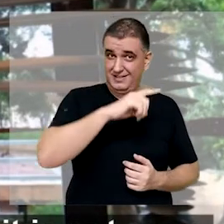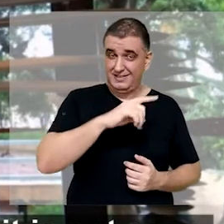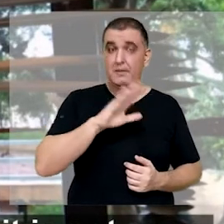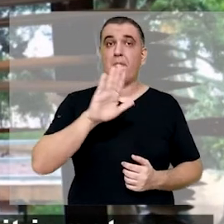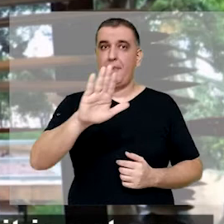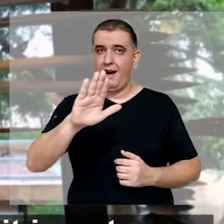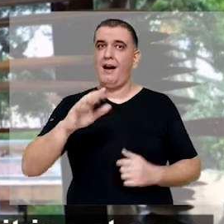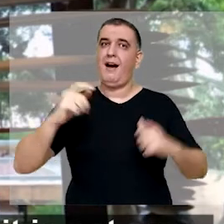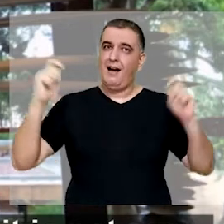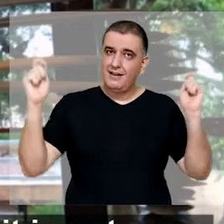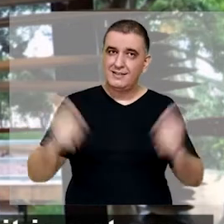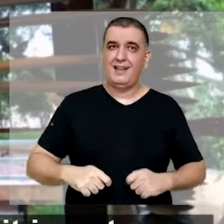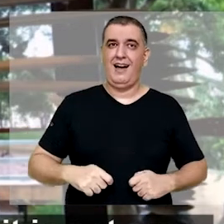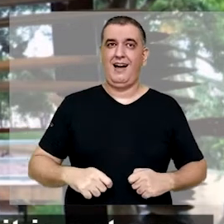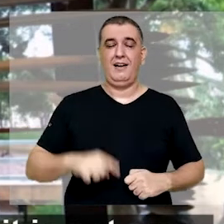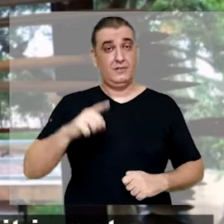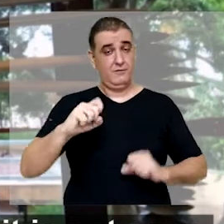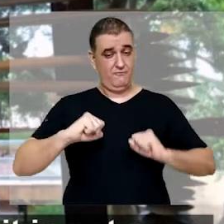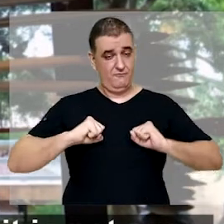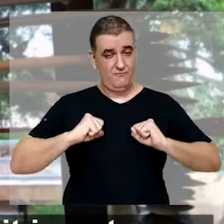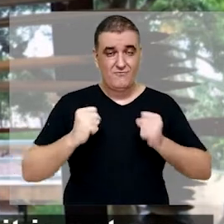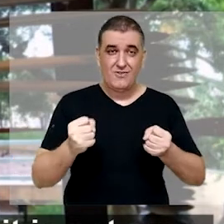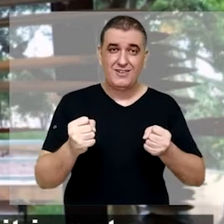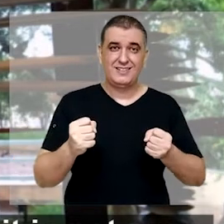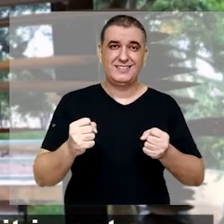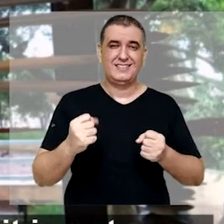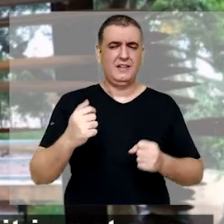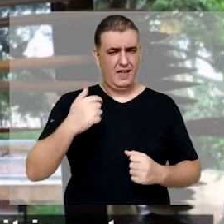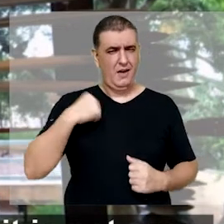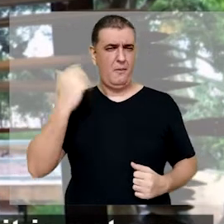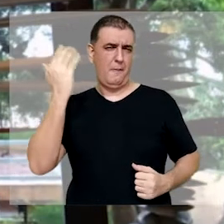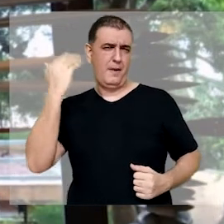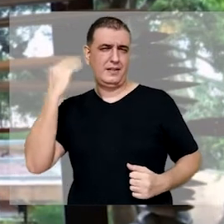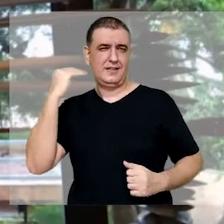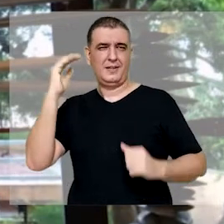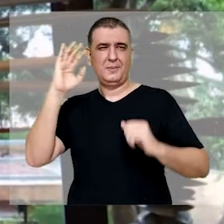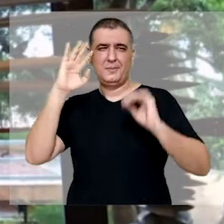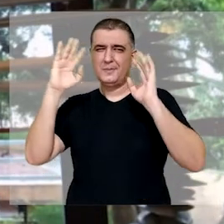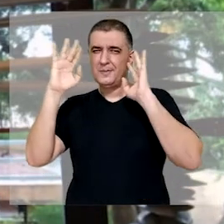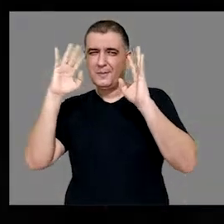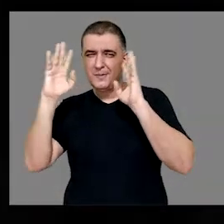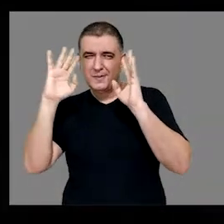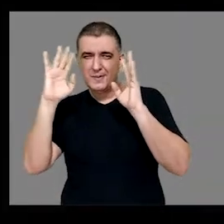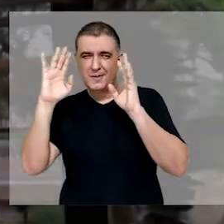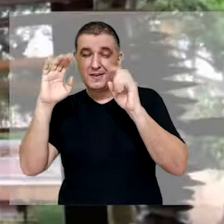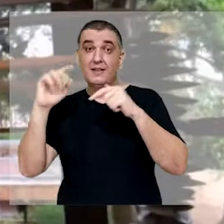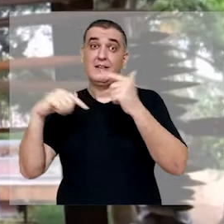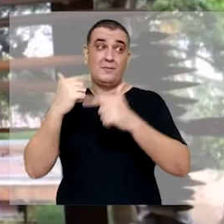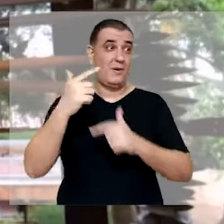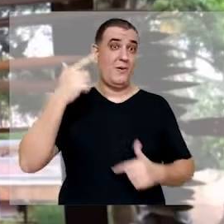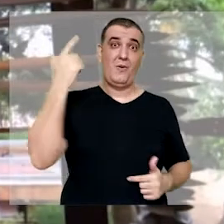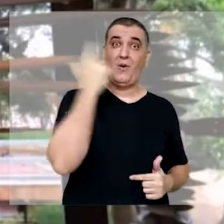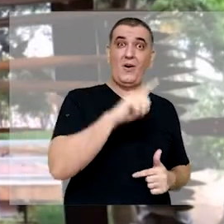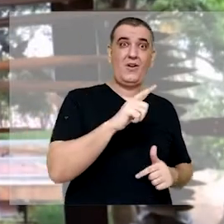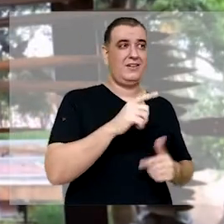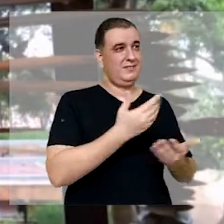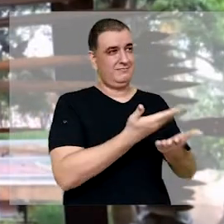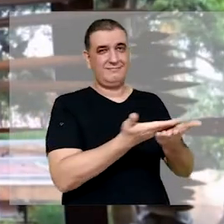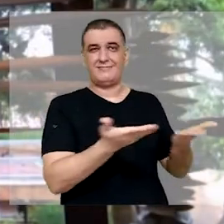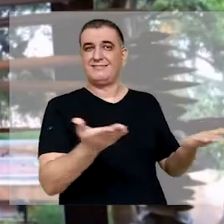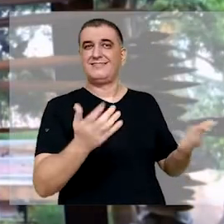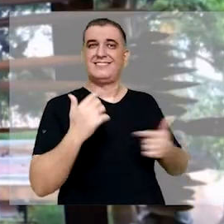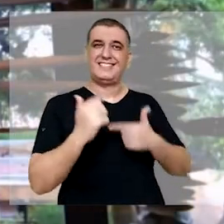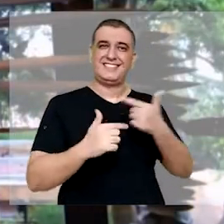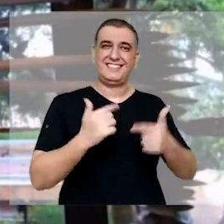é possível, não é? Esse ateliê foi um sonho que eu concretizei. A realidade me atrai